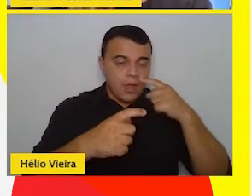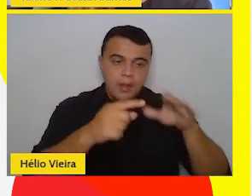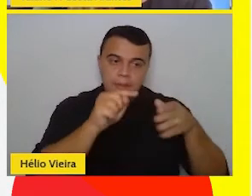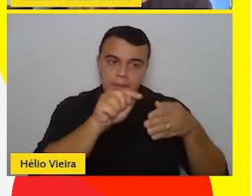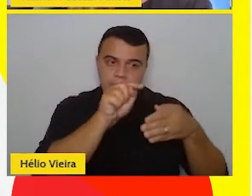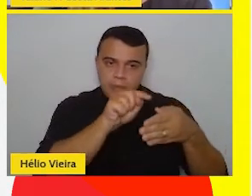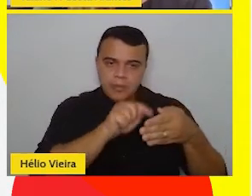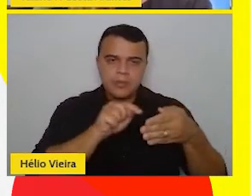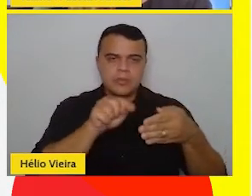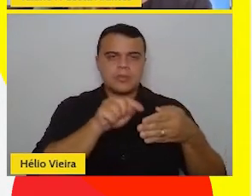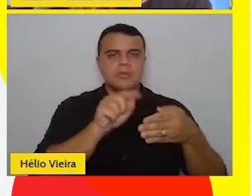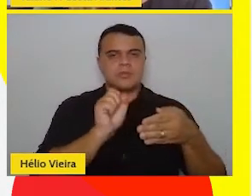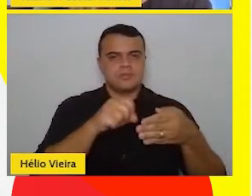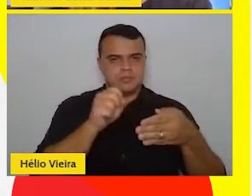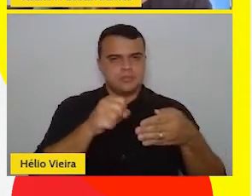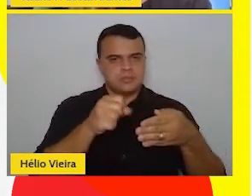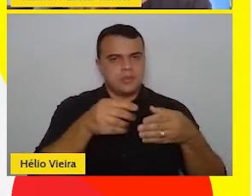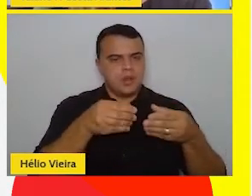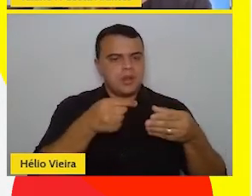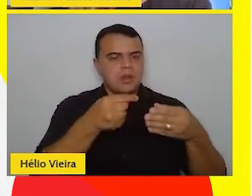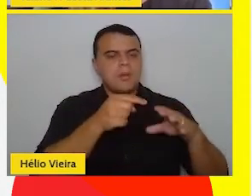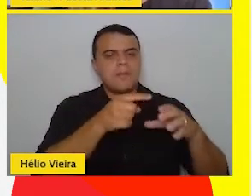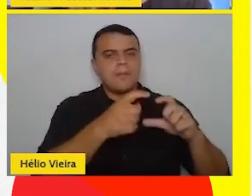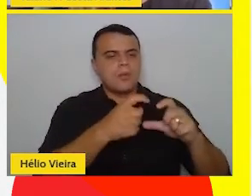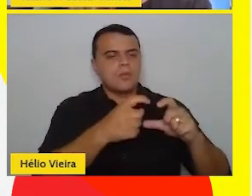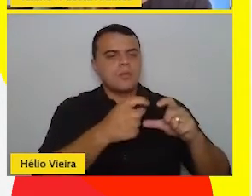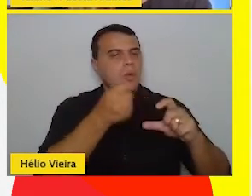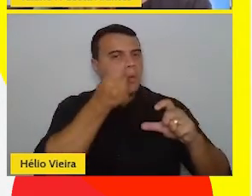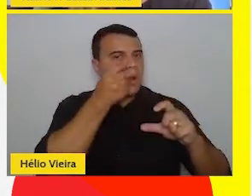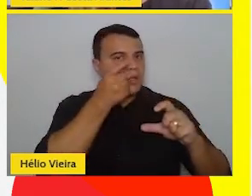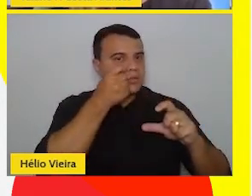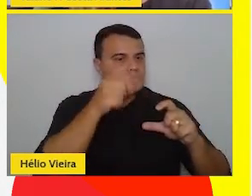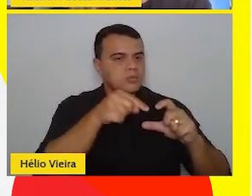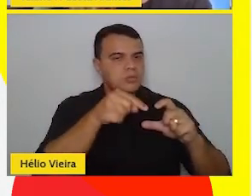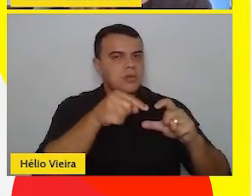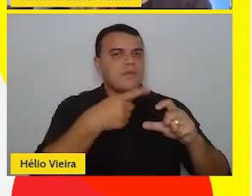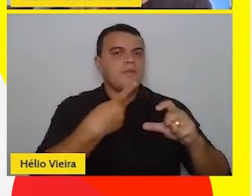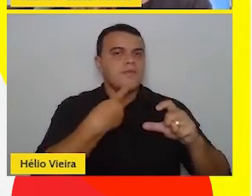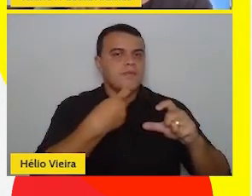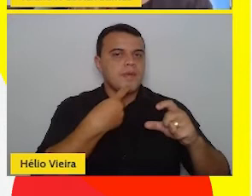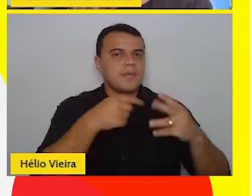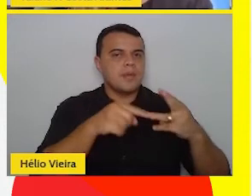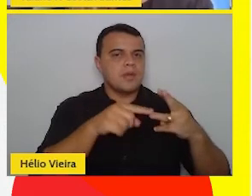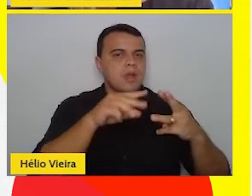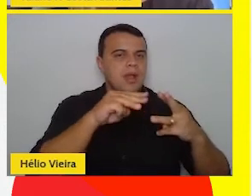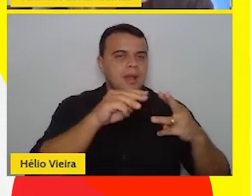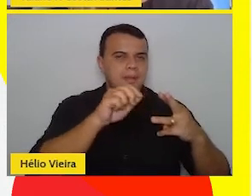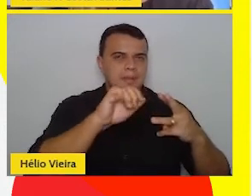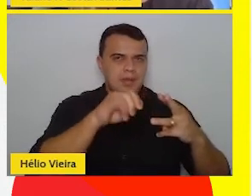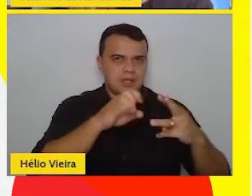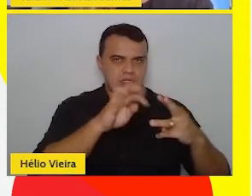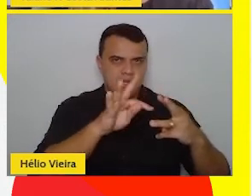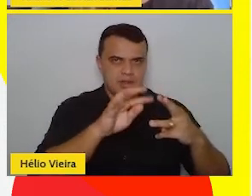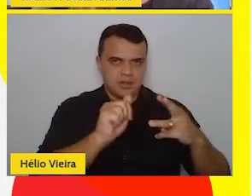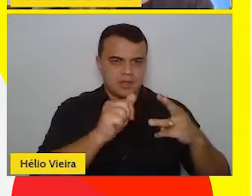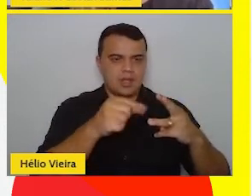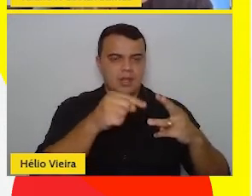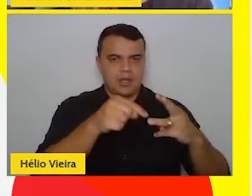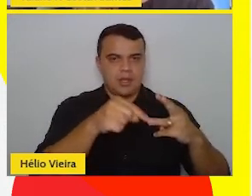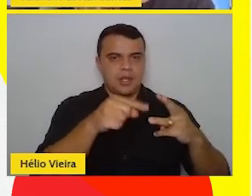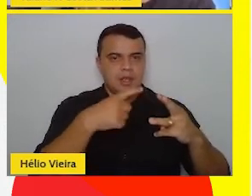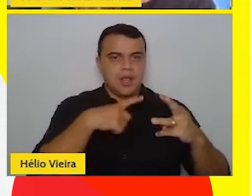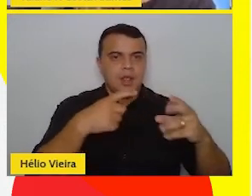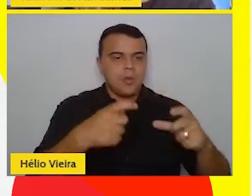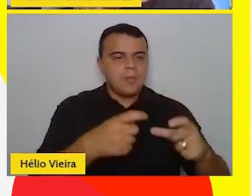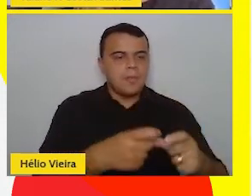né, sobrepostos. Então, eu tenho o azul, o vermelho e o magenta. E no círculo